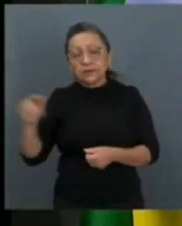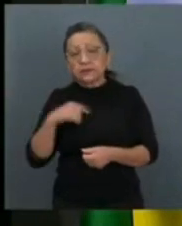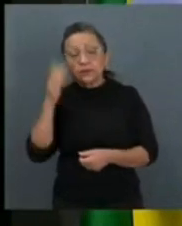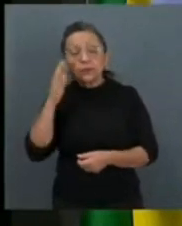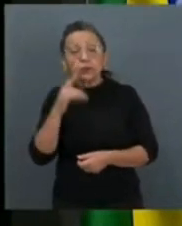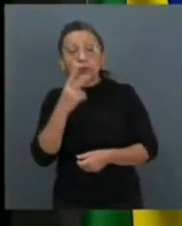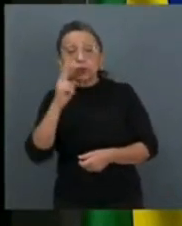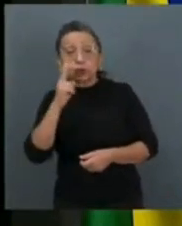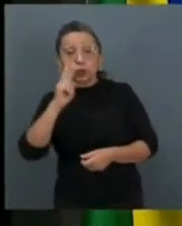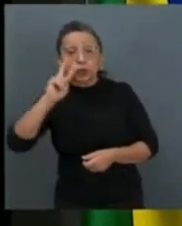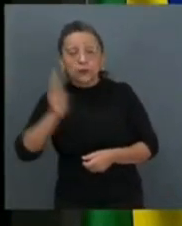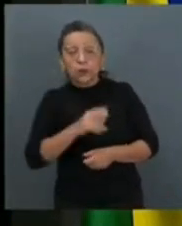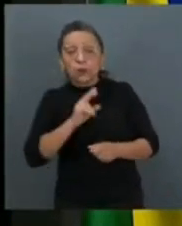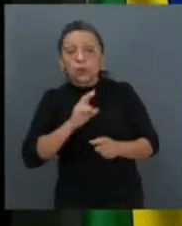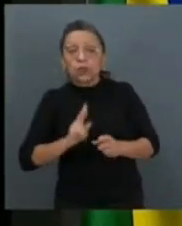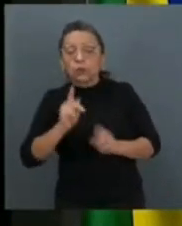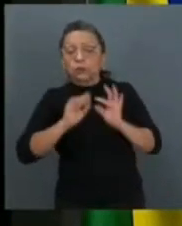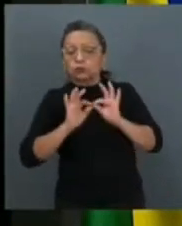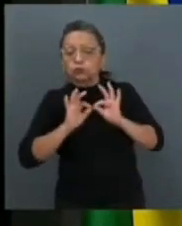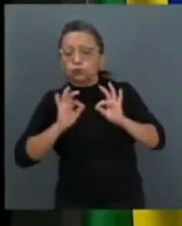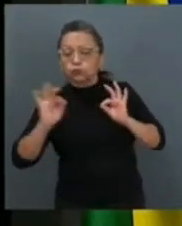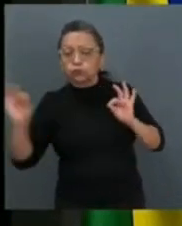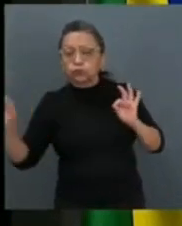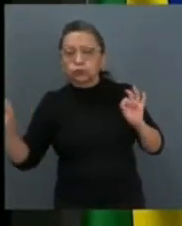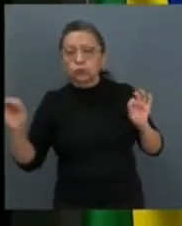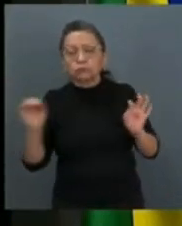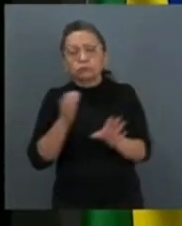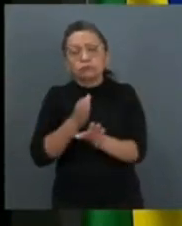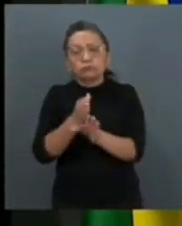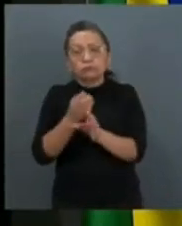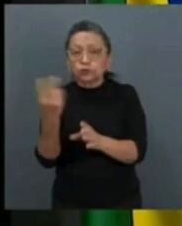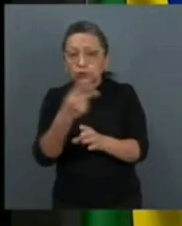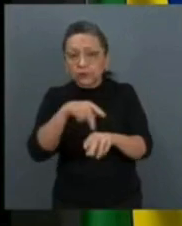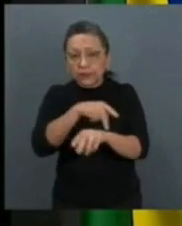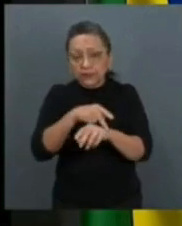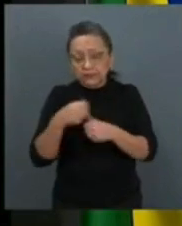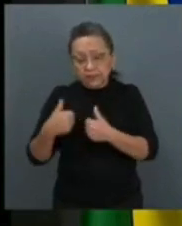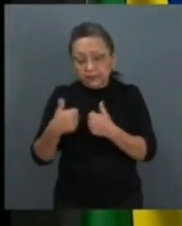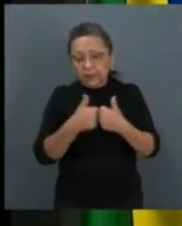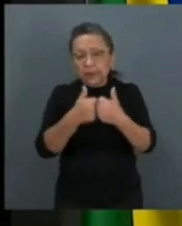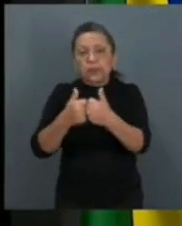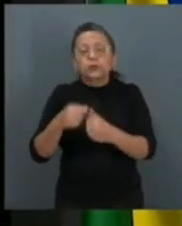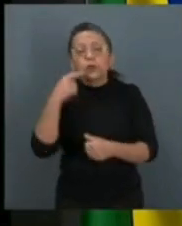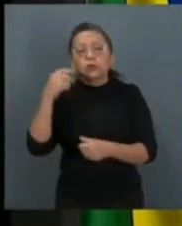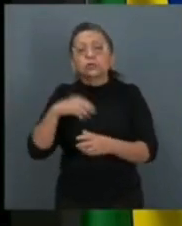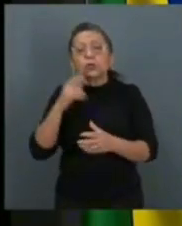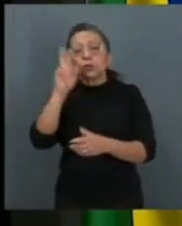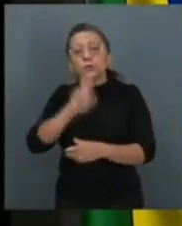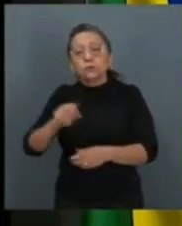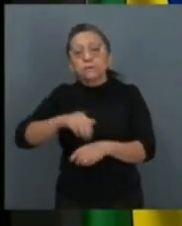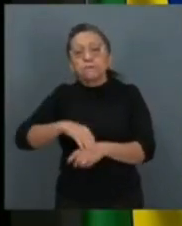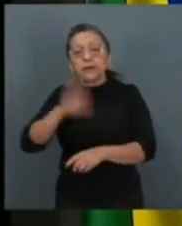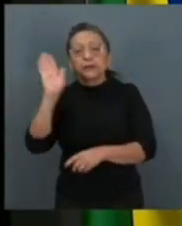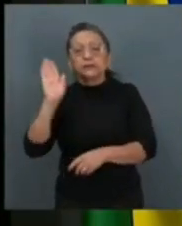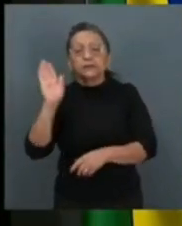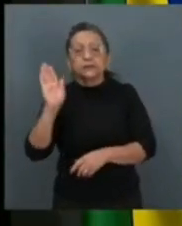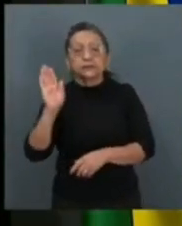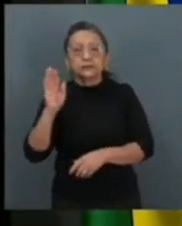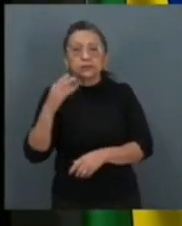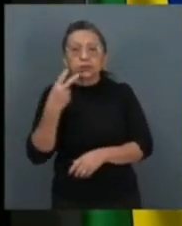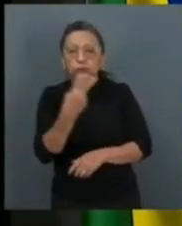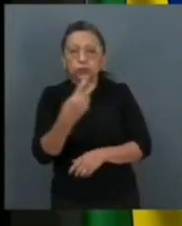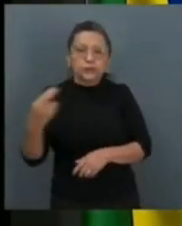2.000 quilômetros de fronteiras entre esses dois países irmãos, nós consumimos mais de